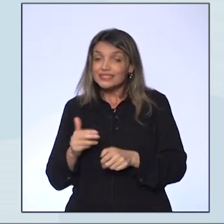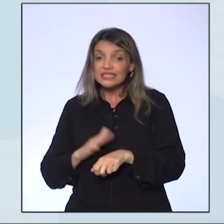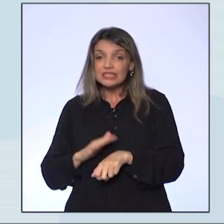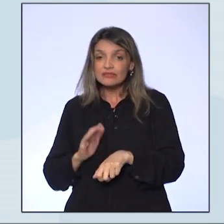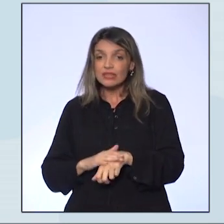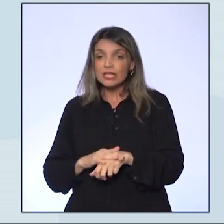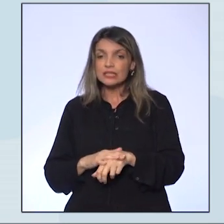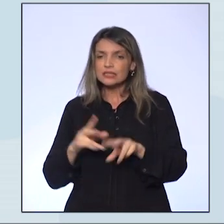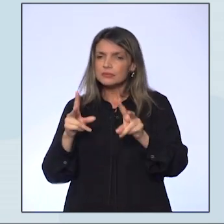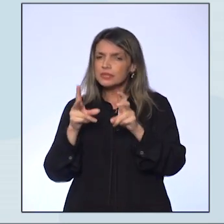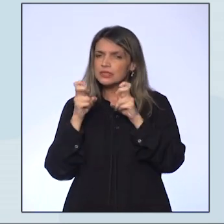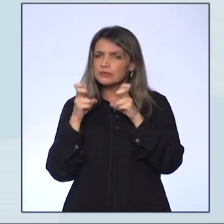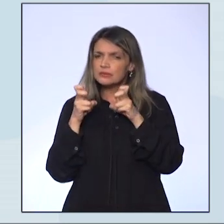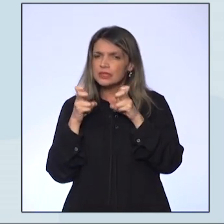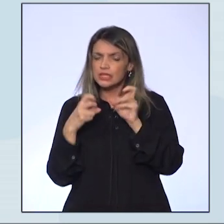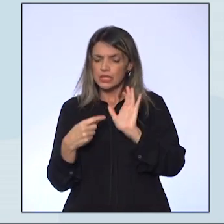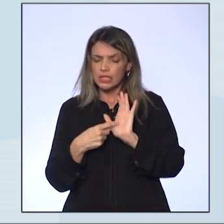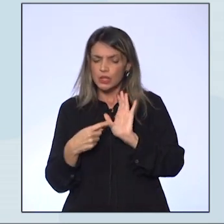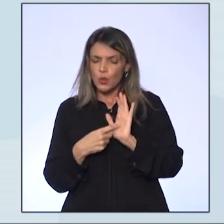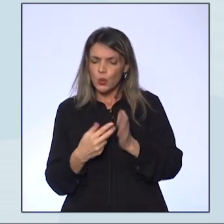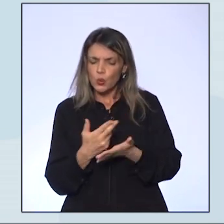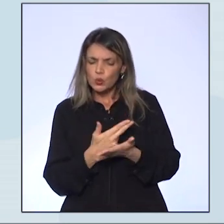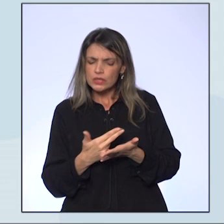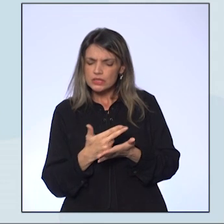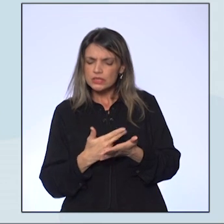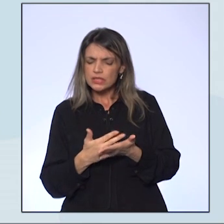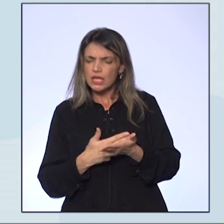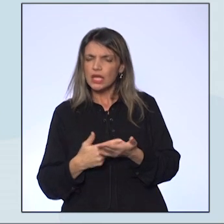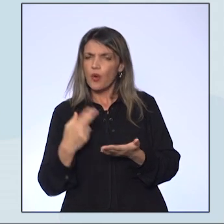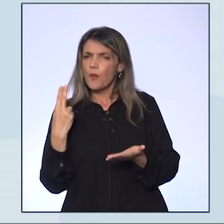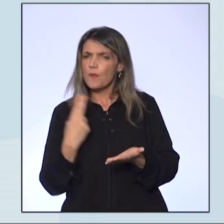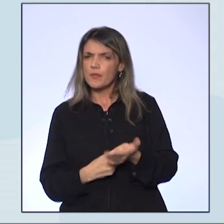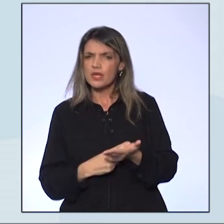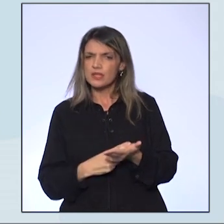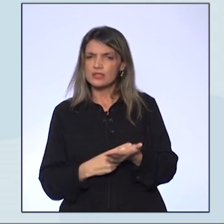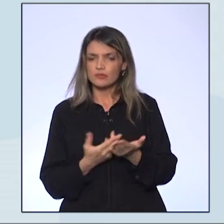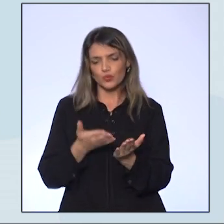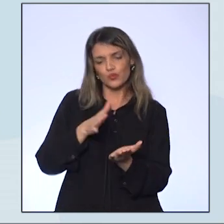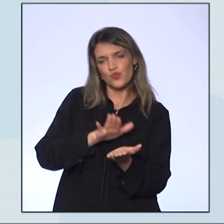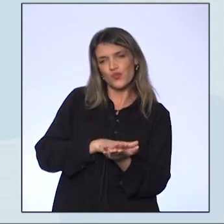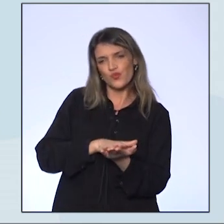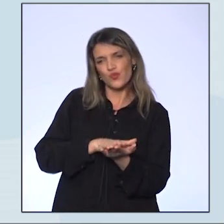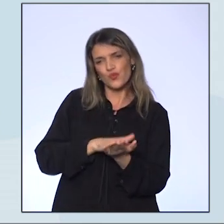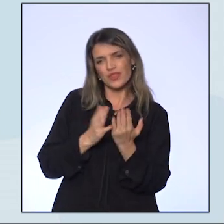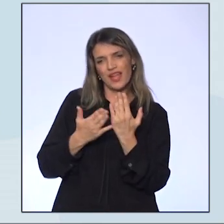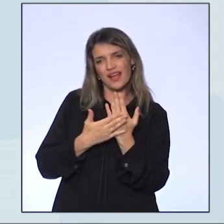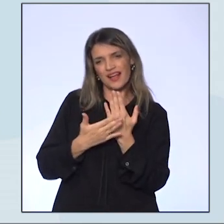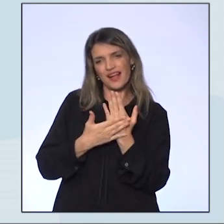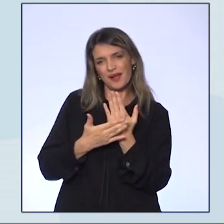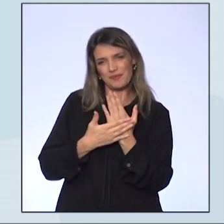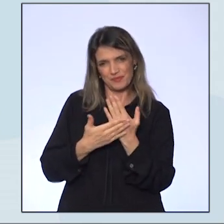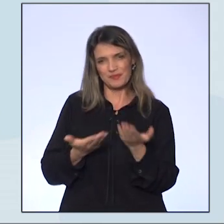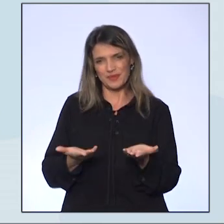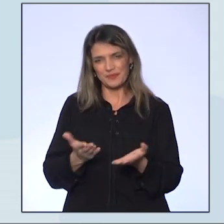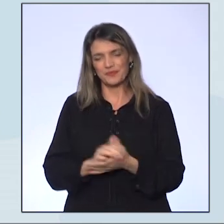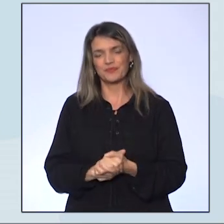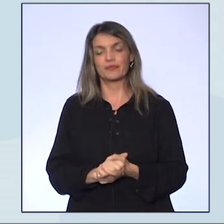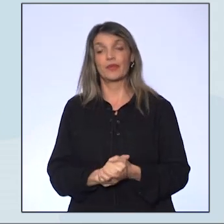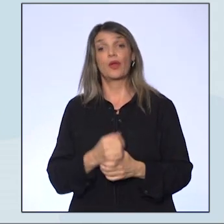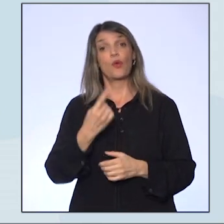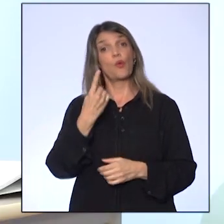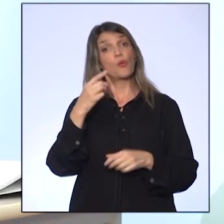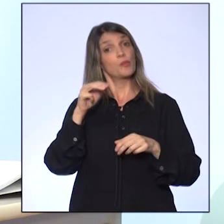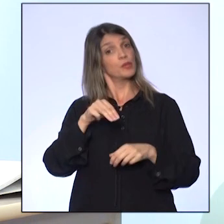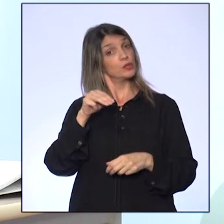observar o desenho que está no caderno, não é o mesmo desenho do personagem de capa? Agora, eu vou dar 1 minuto